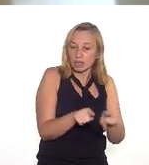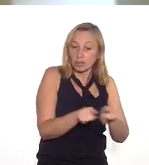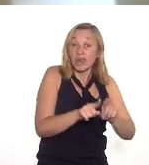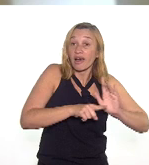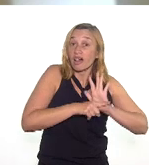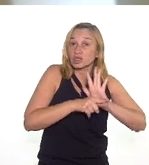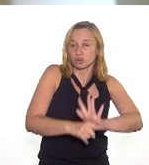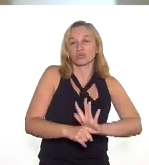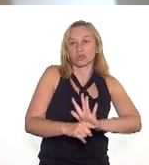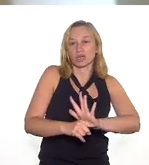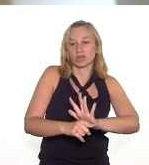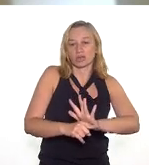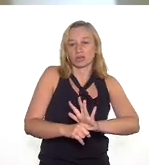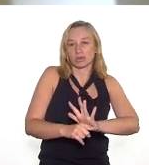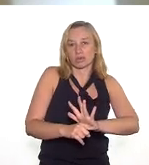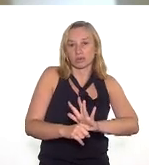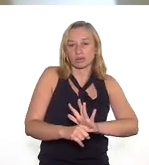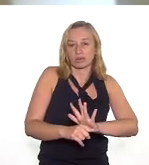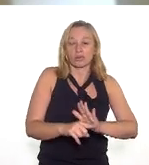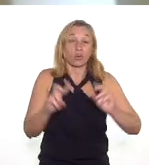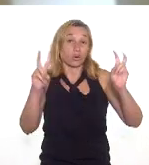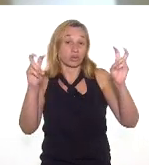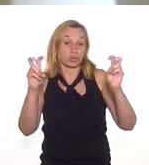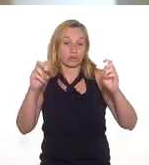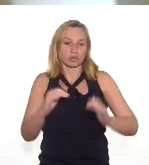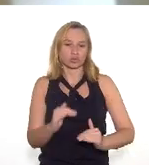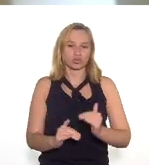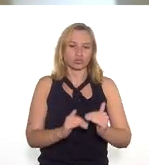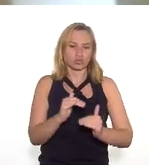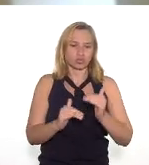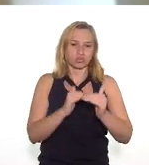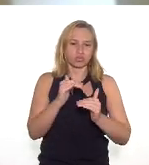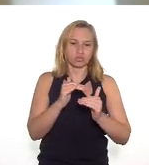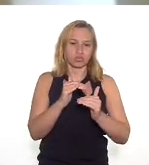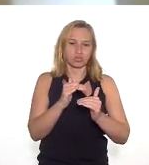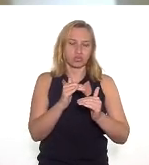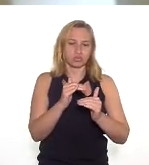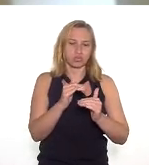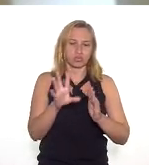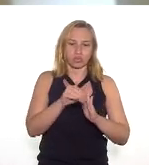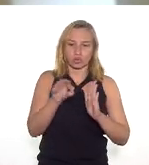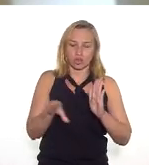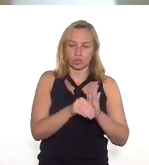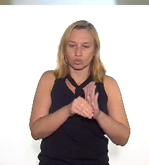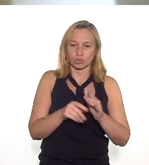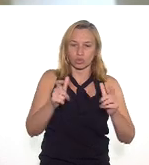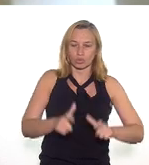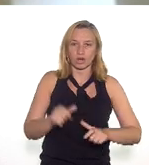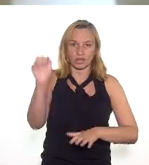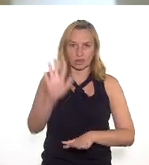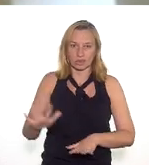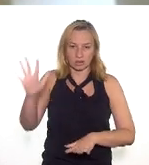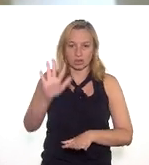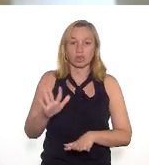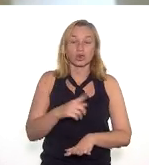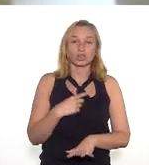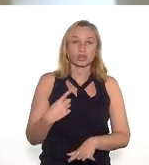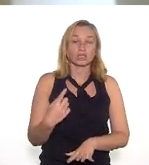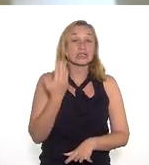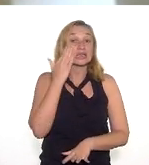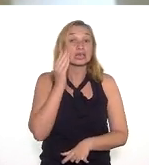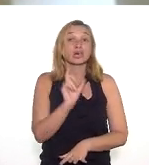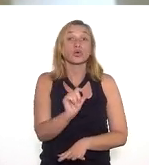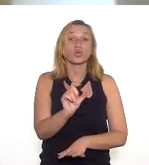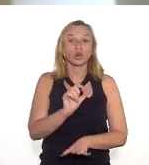contribuir para a questão do desenvolvimento do conteúdo local nacional. Então, a gente entendia que